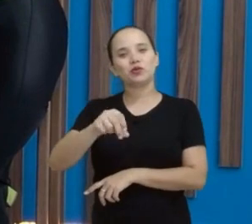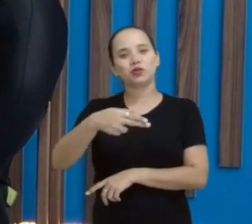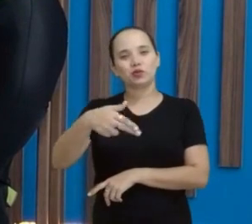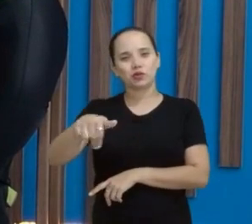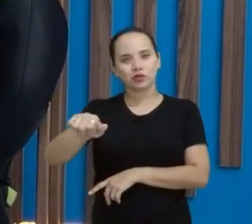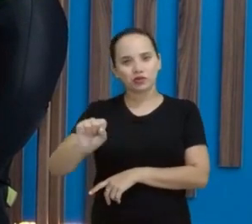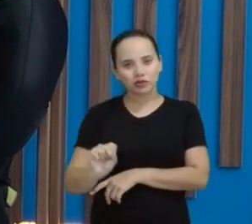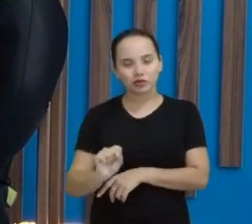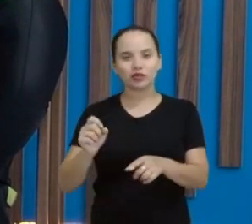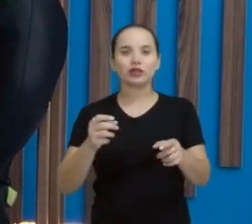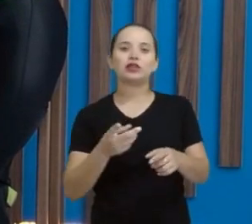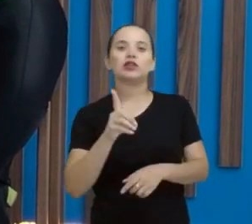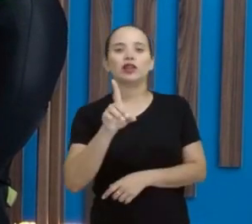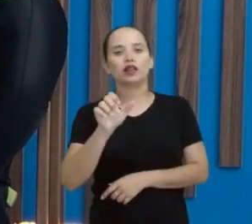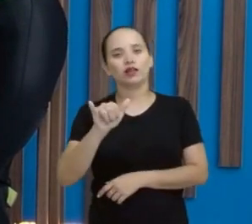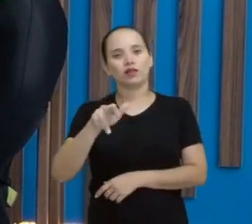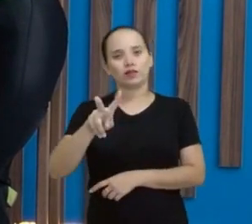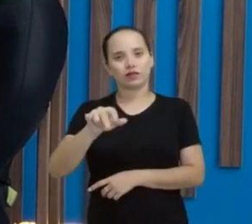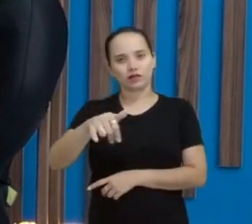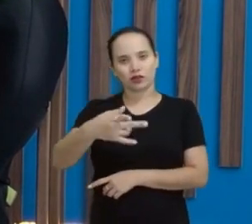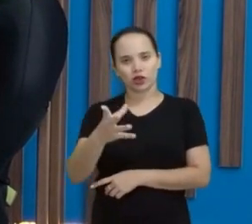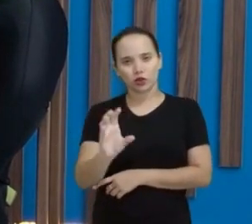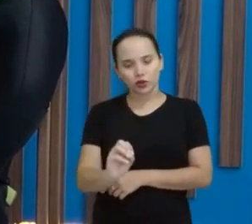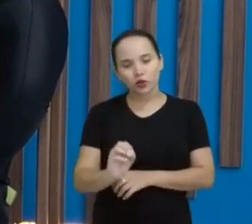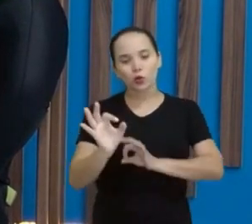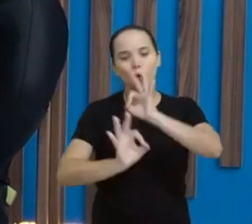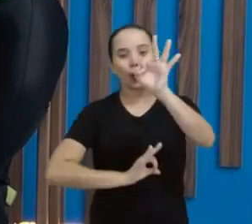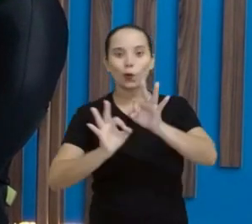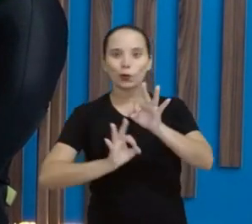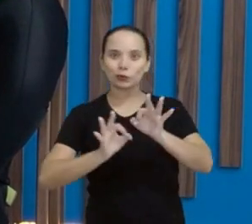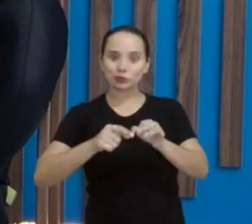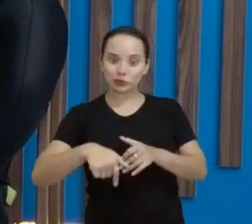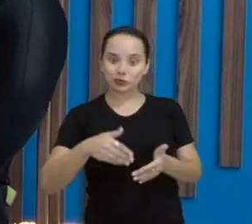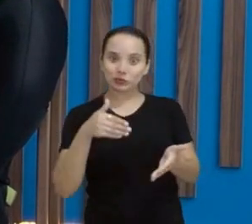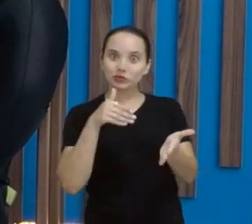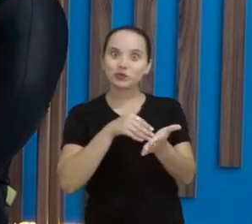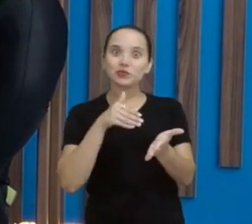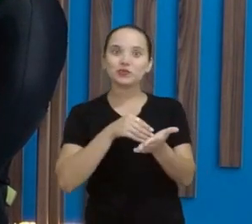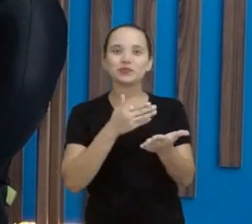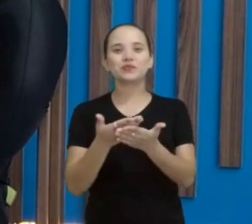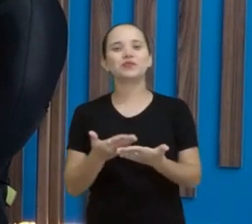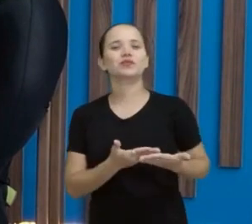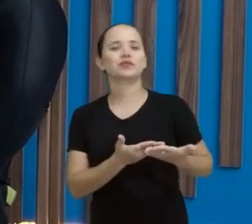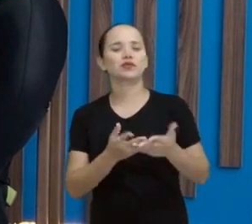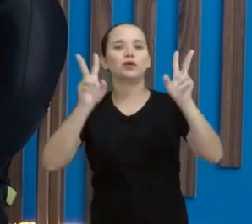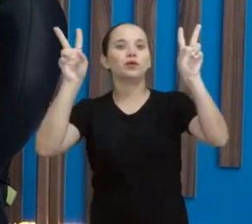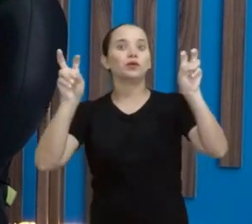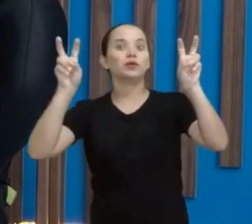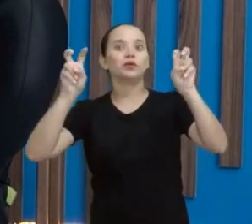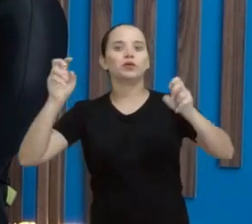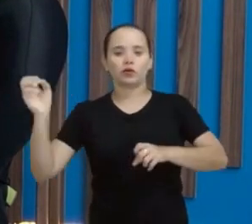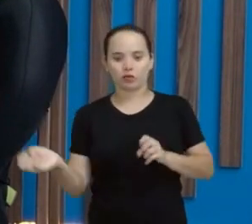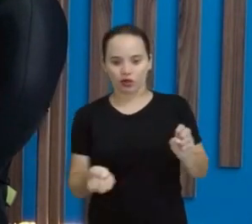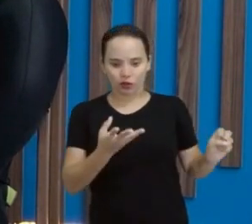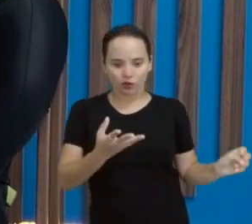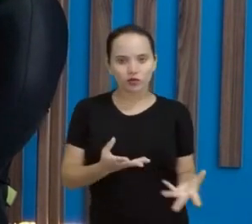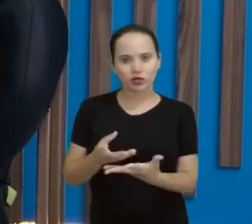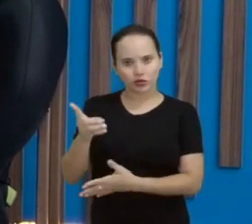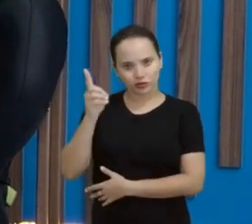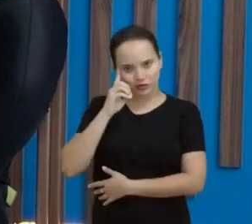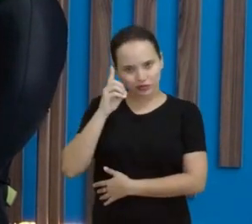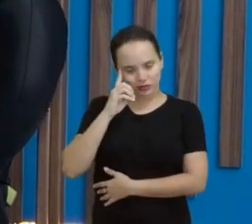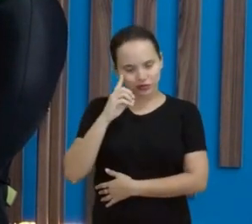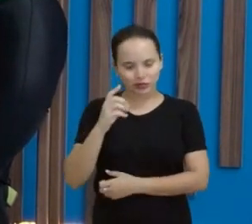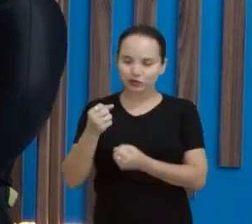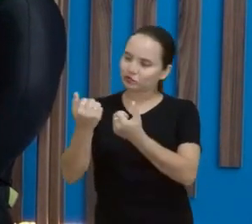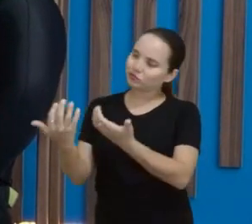toda a equipe, preparando, se dedicando a esta última aula, e que o tema da gente é a inovação de todos os dias.